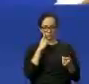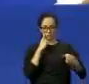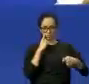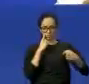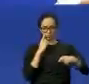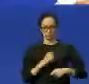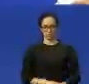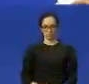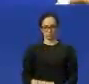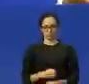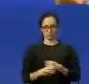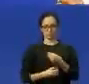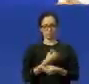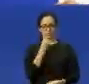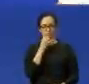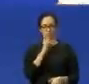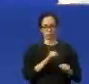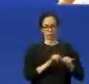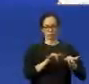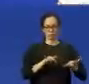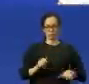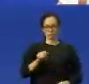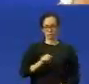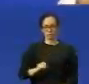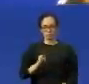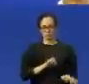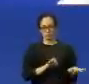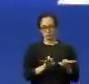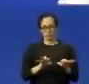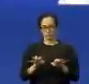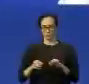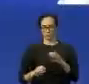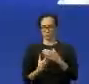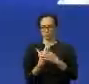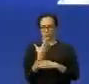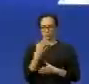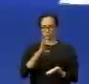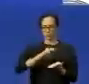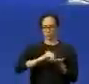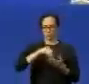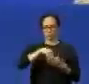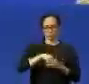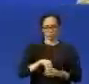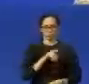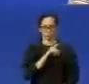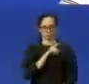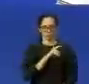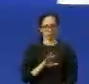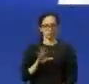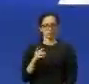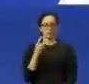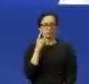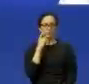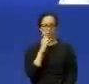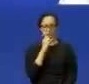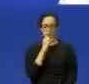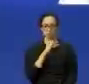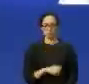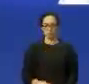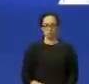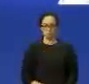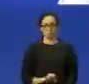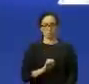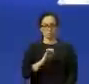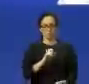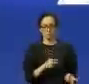que parte da eletricidade é utilizada para a produção de hidrogênio e esse hidrogênio fica armazenado. Ou seja, se houver